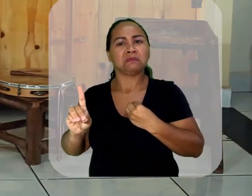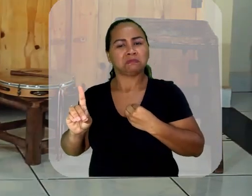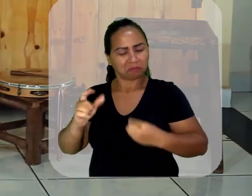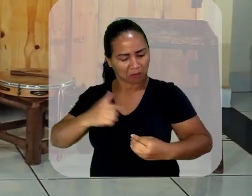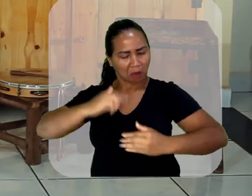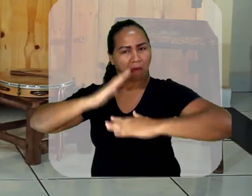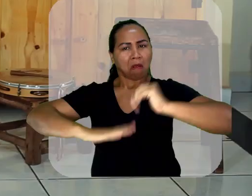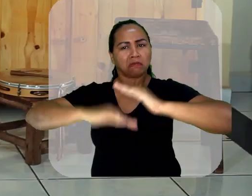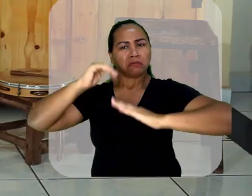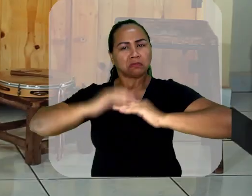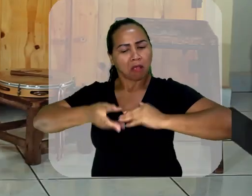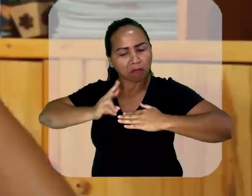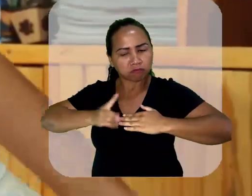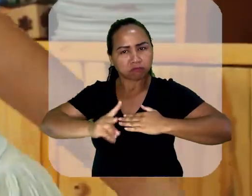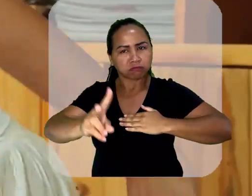conceder